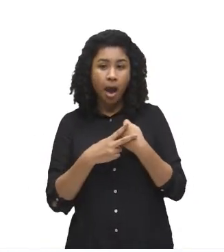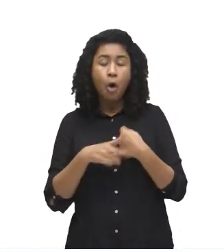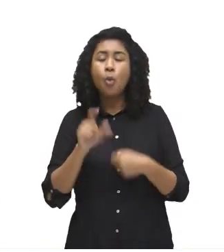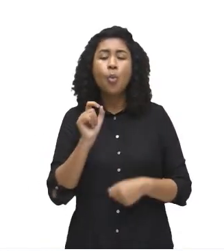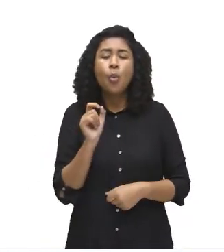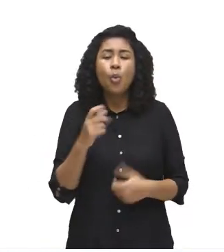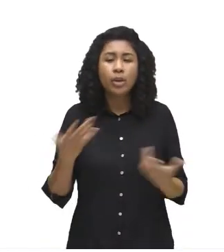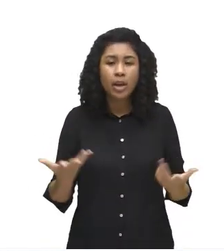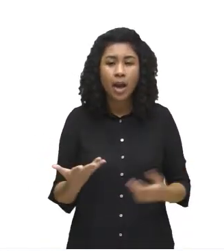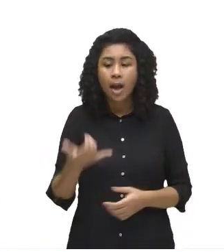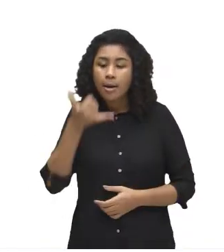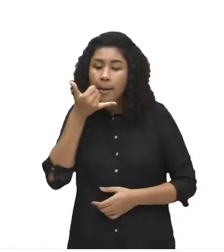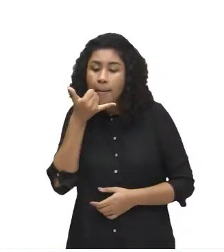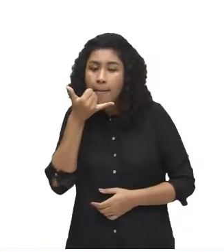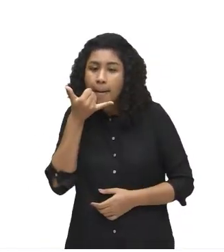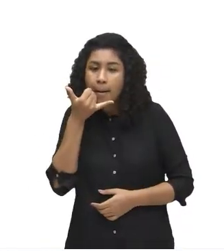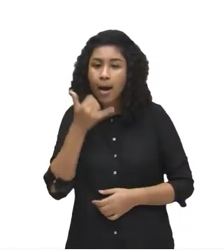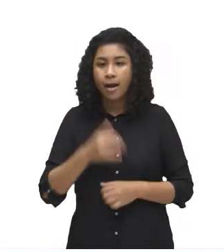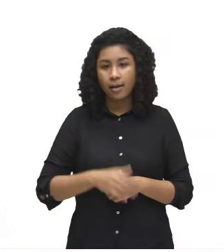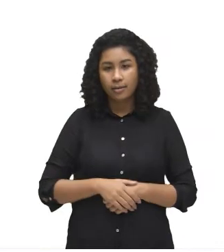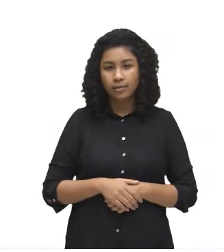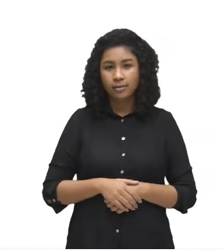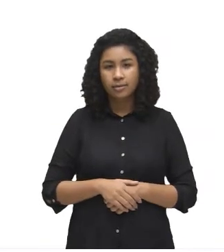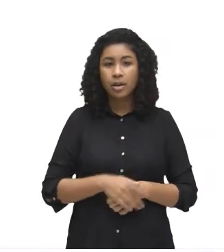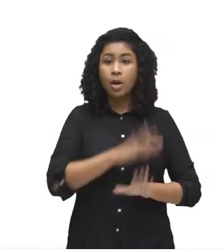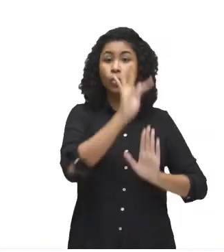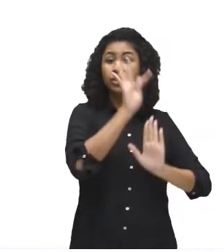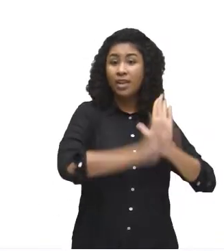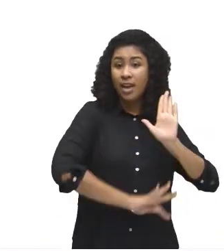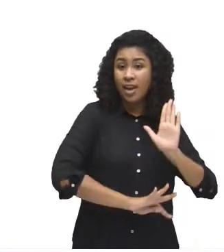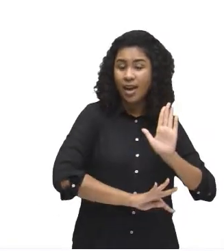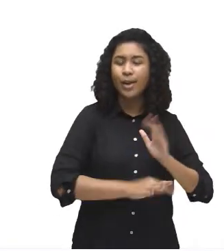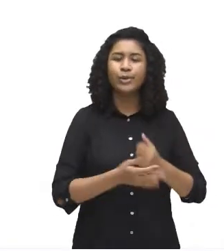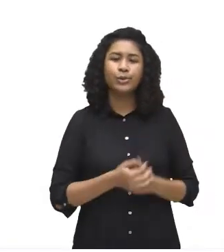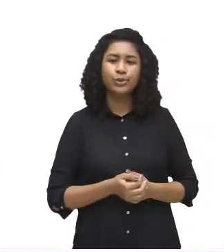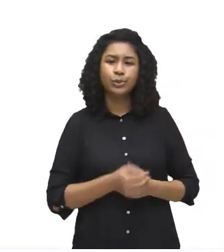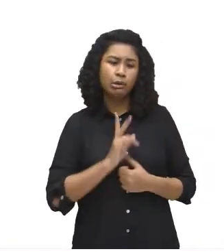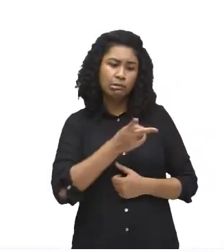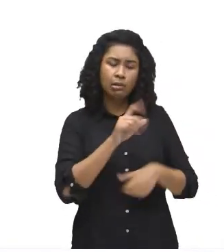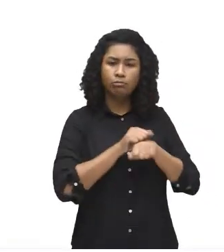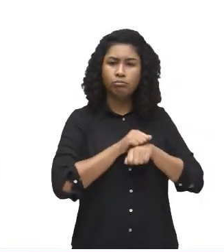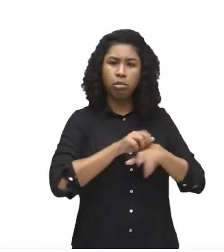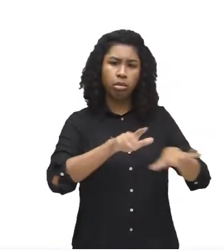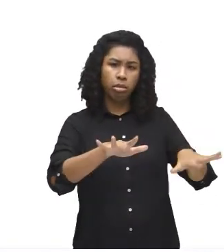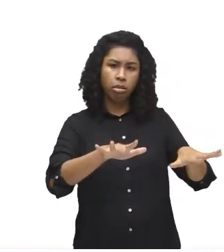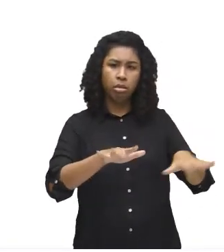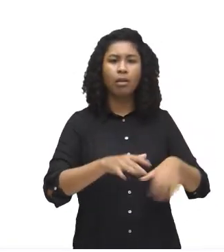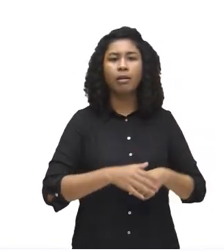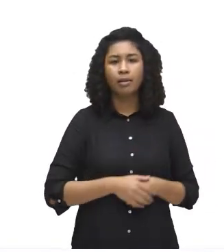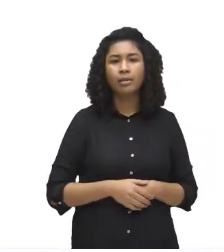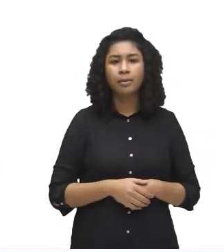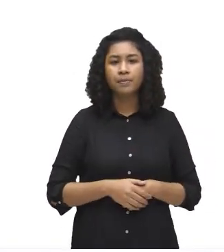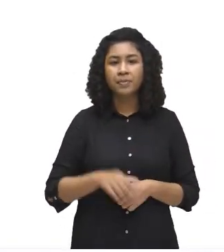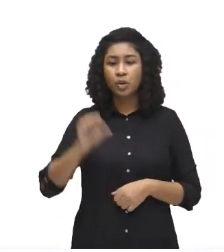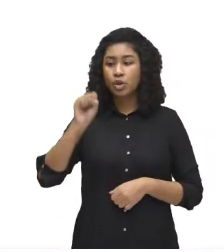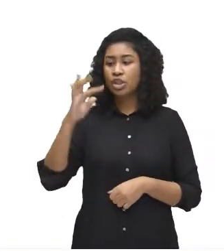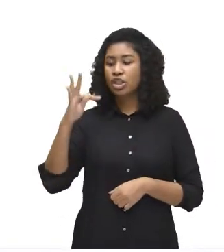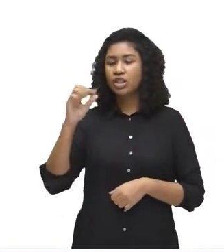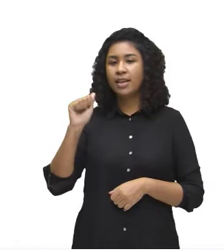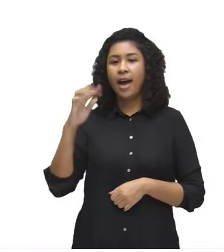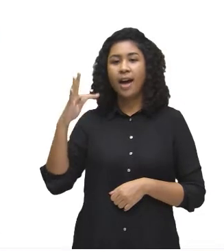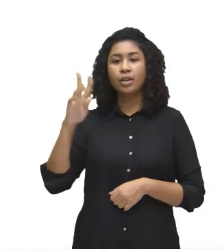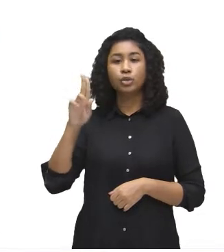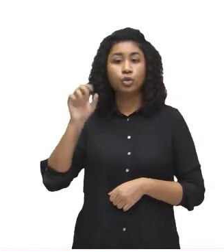linguagem verbal é aquele texto, é aquele status que você atualiza, né? Atualizando a foto com